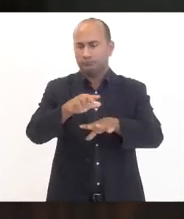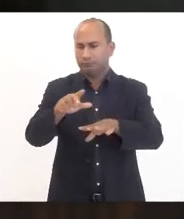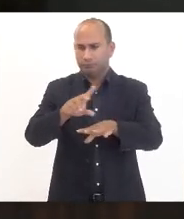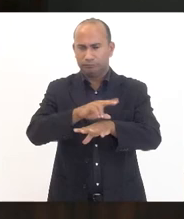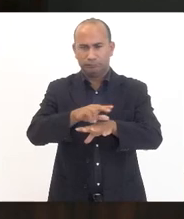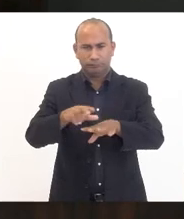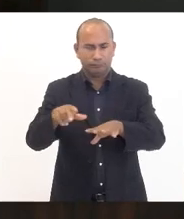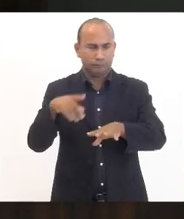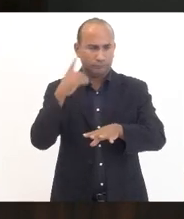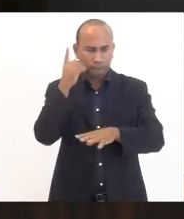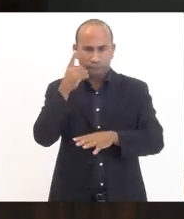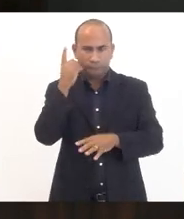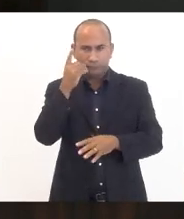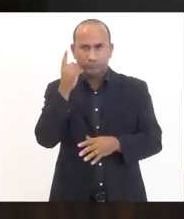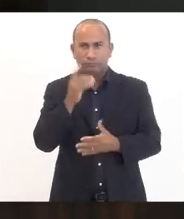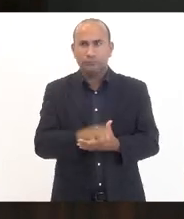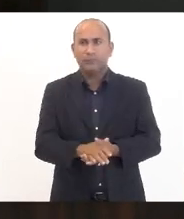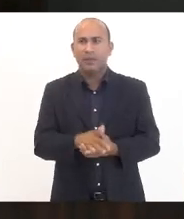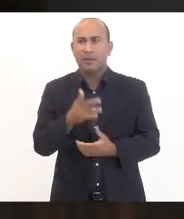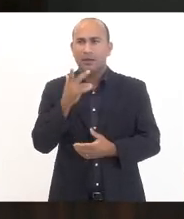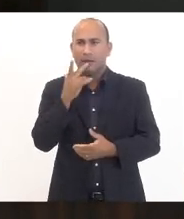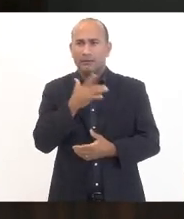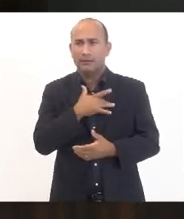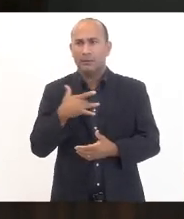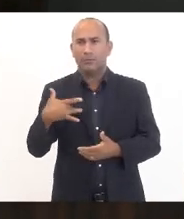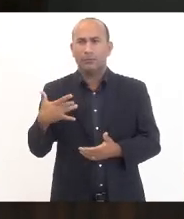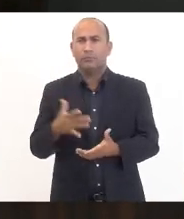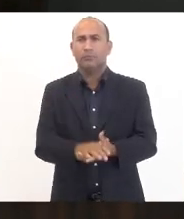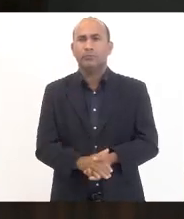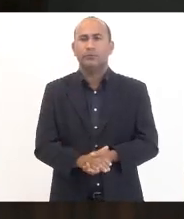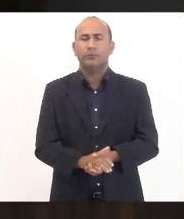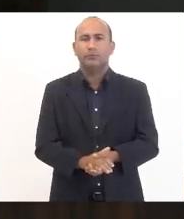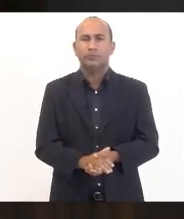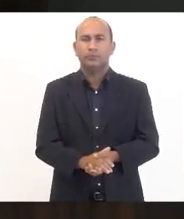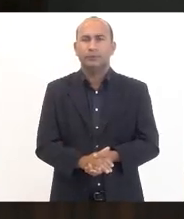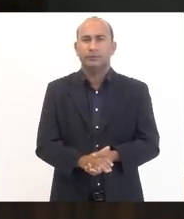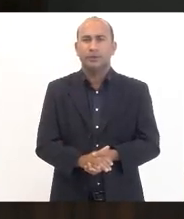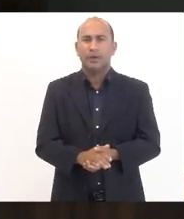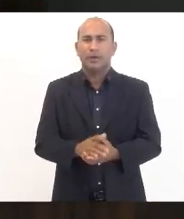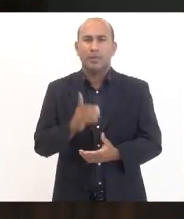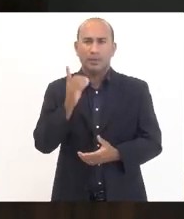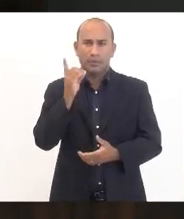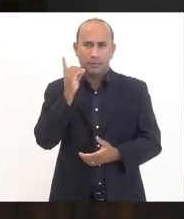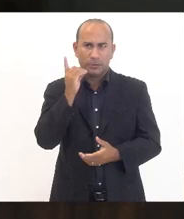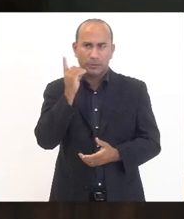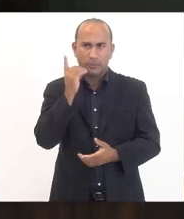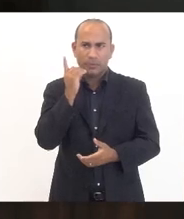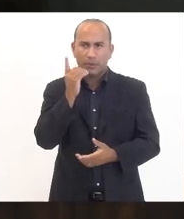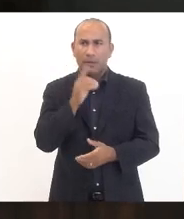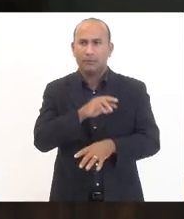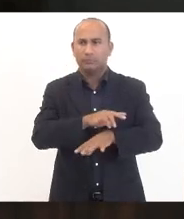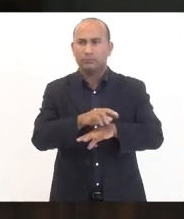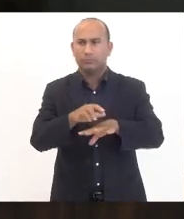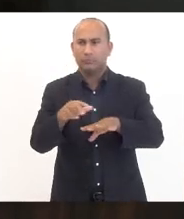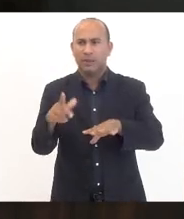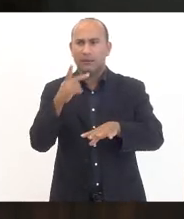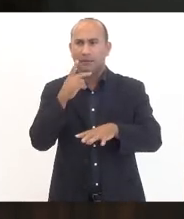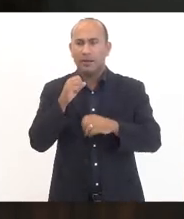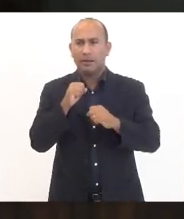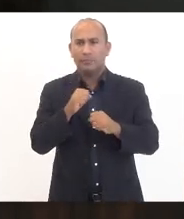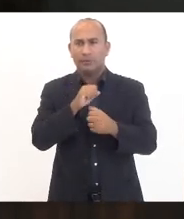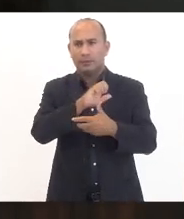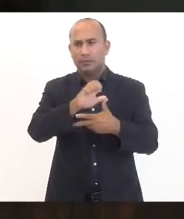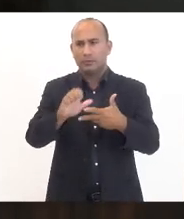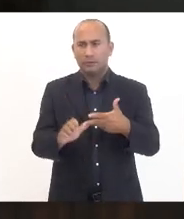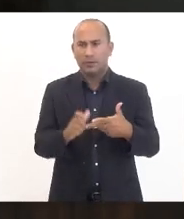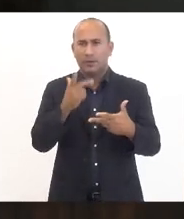Márcio Canela, Valdeci da Saúde, Marcelo Dino, Giovanni Ratinho, Atila Nunes e Daniel Librelon. Que autoriza o Poder Executivo a proceder à isonomia